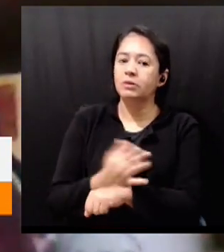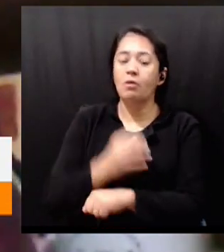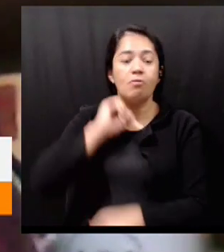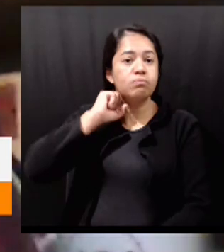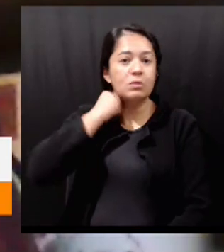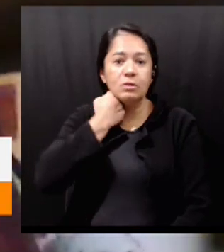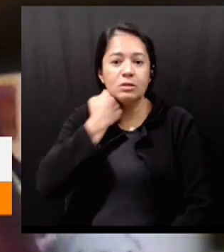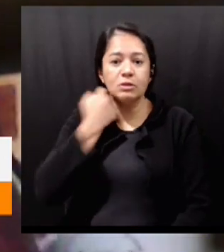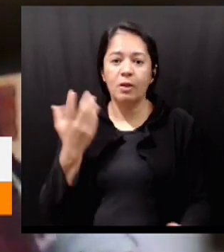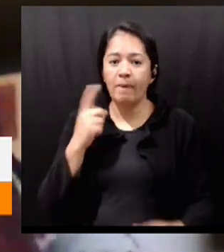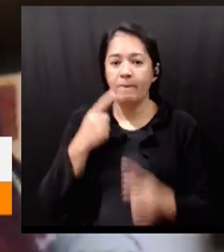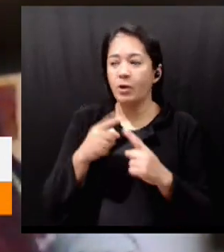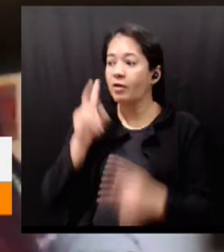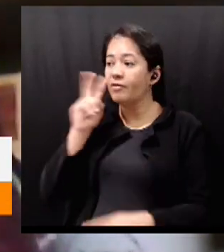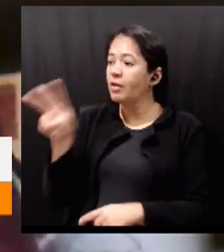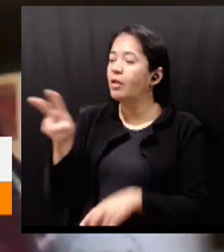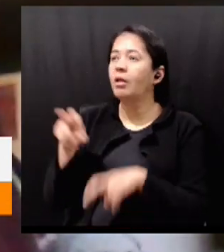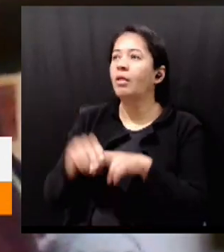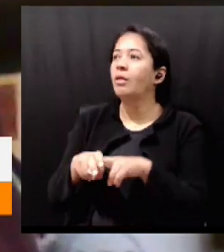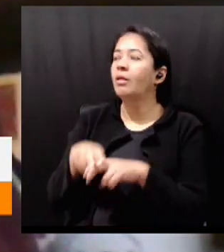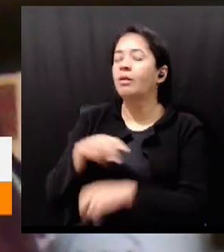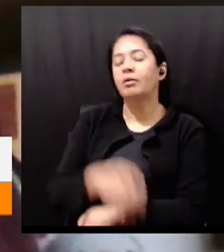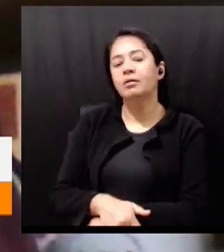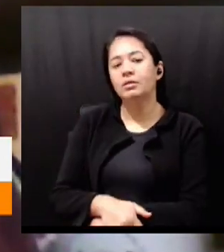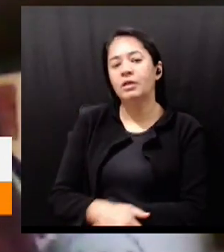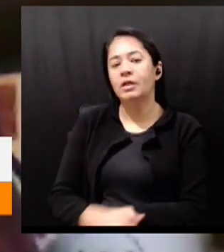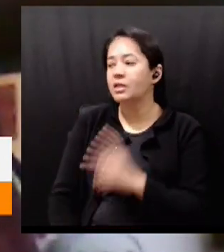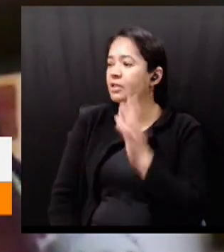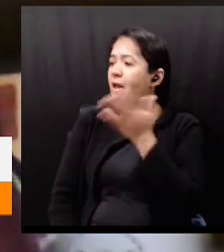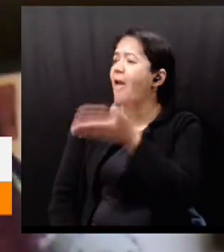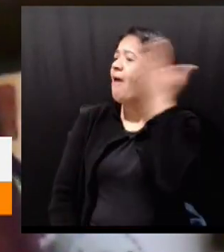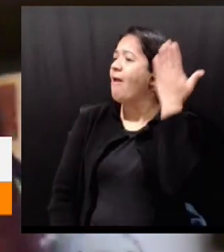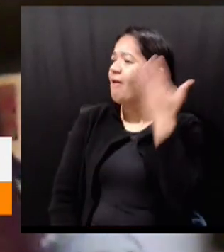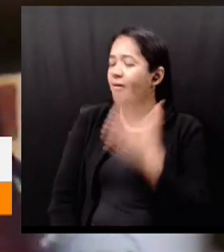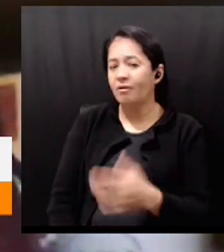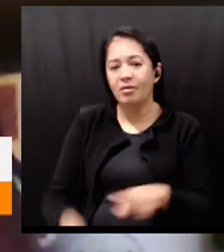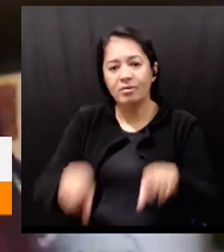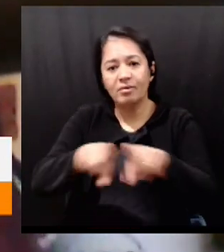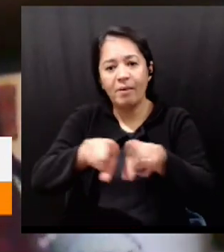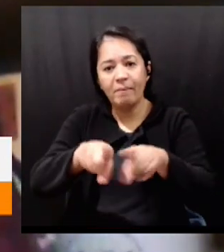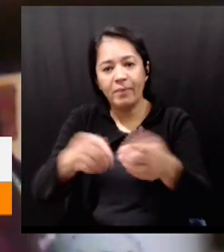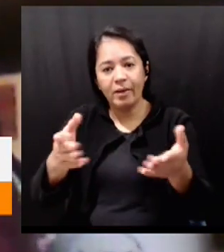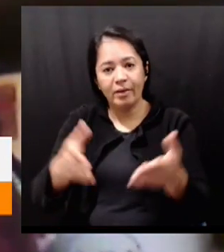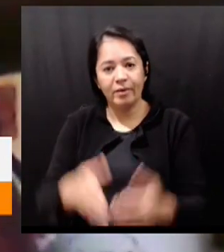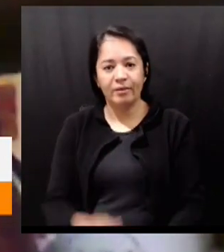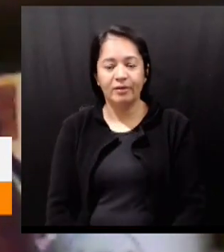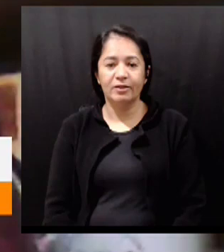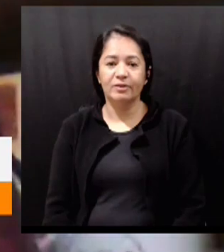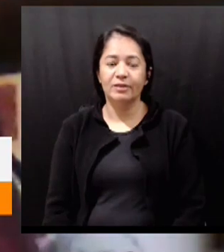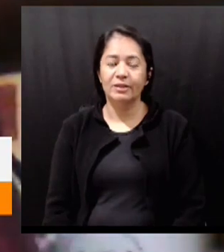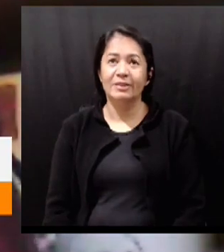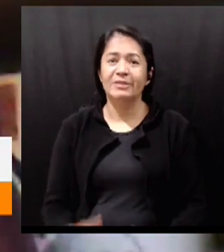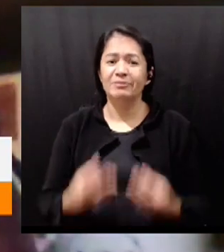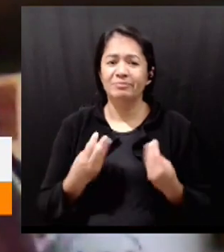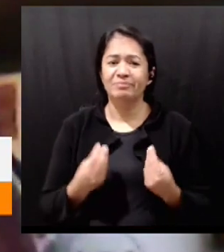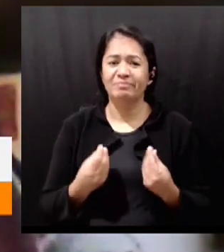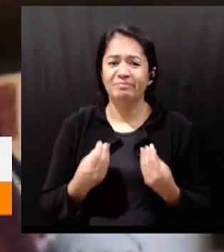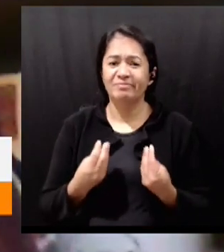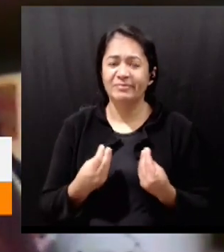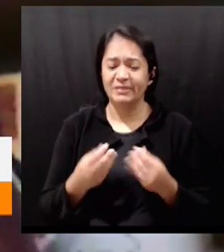daquele jeito. Aí ela já grita com ele também. Aí fica aquele